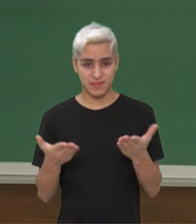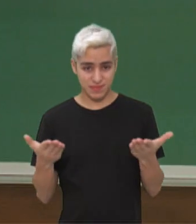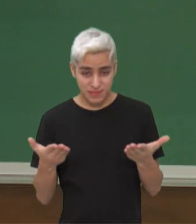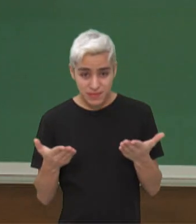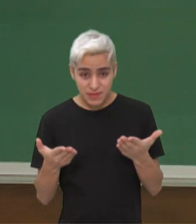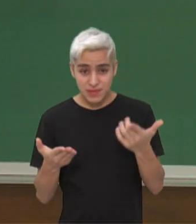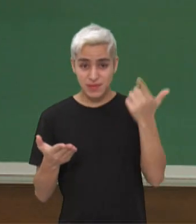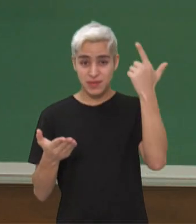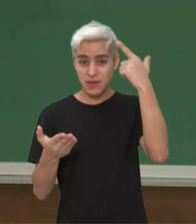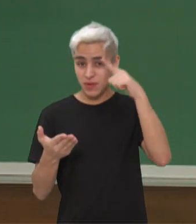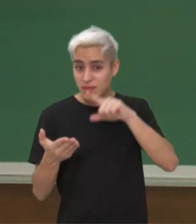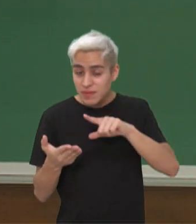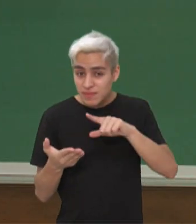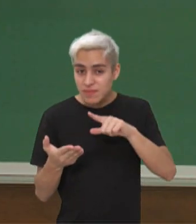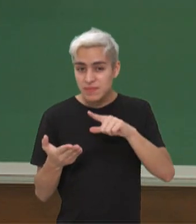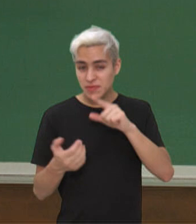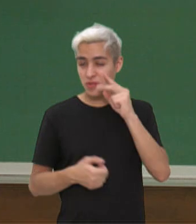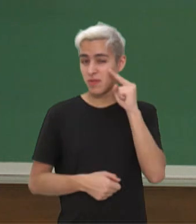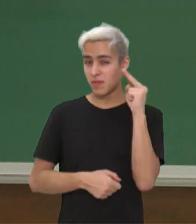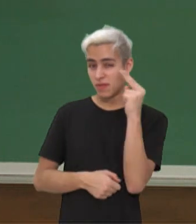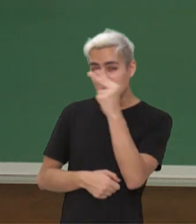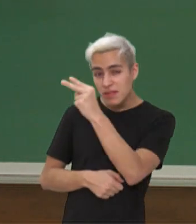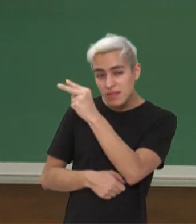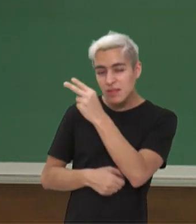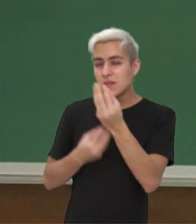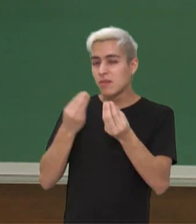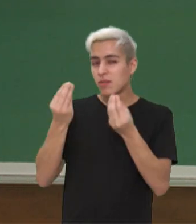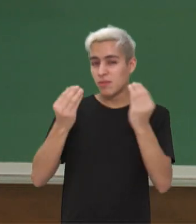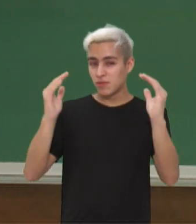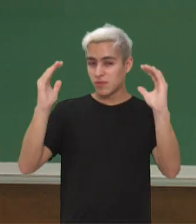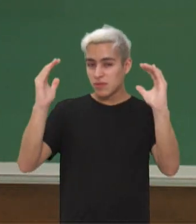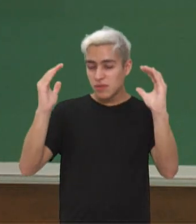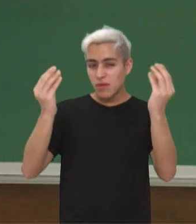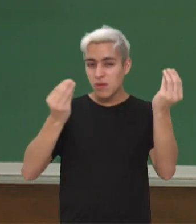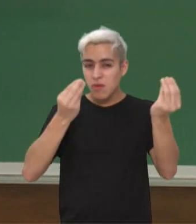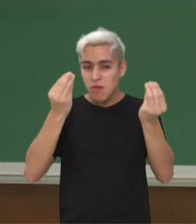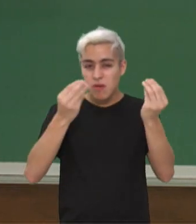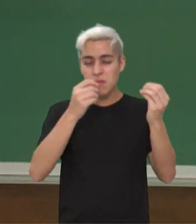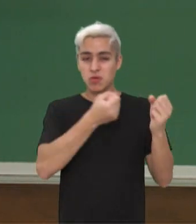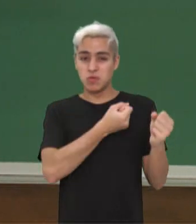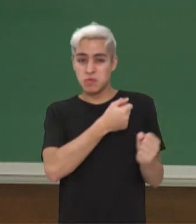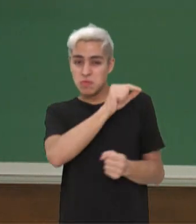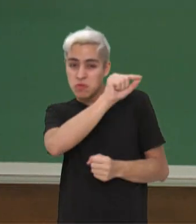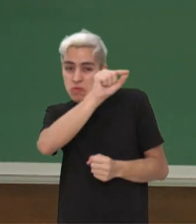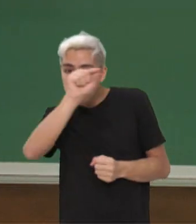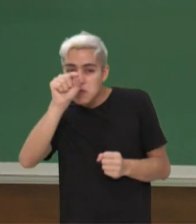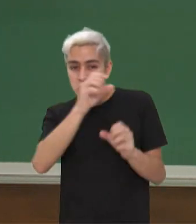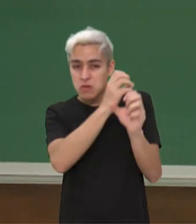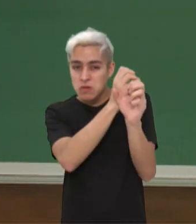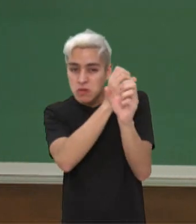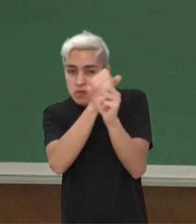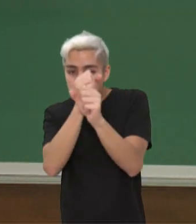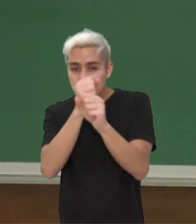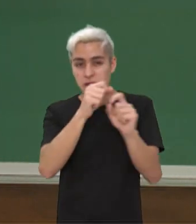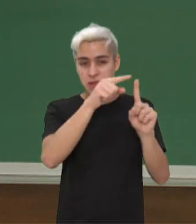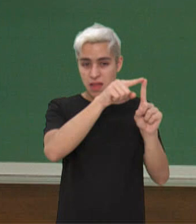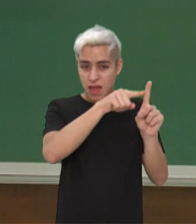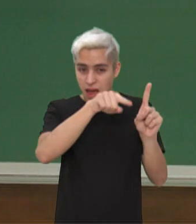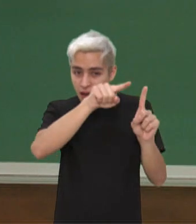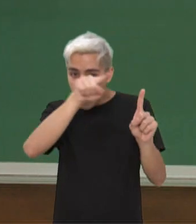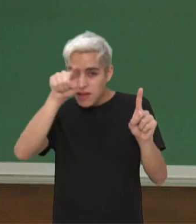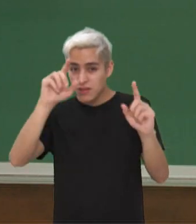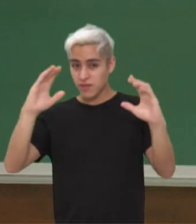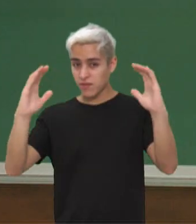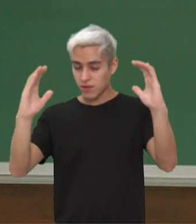E aí, conseguiu? Olhou, observou bem a função, os seus coeficientes, calculou as raízes da função,